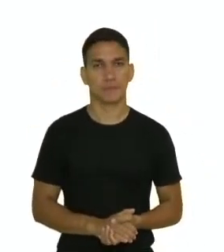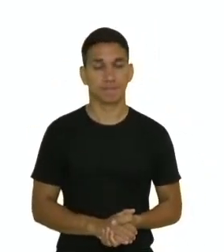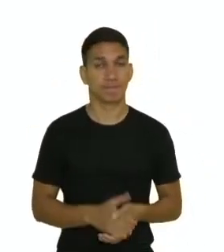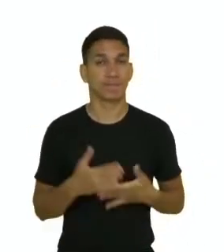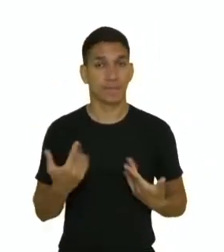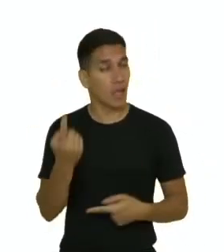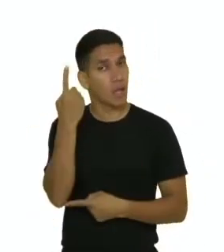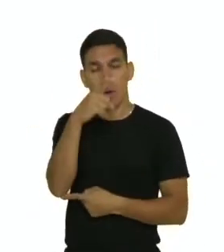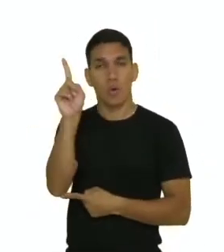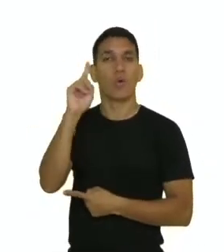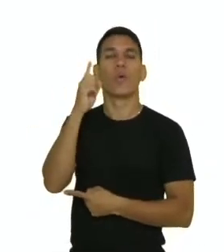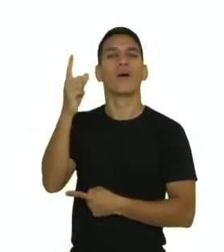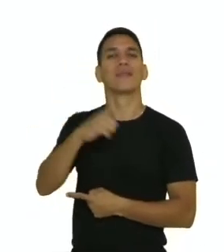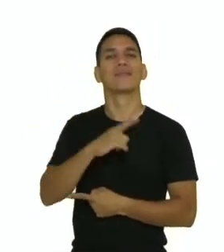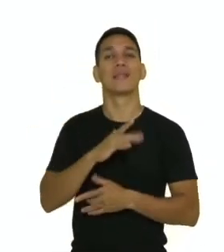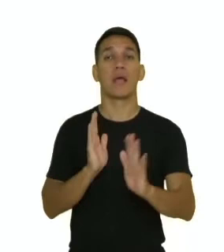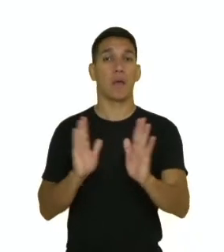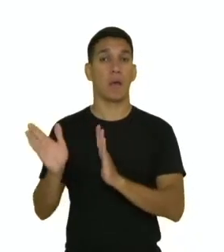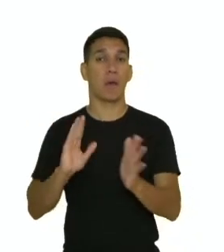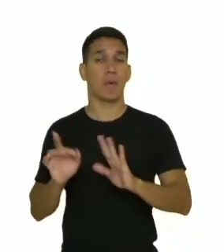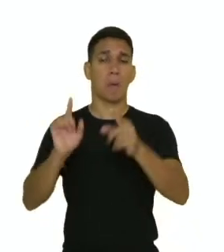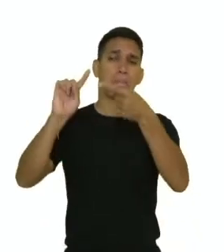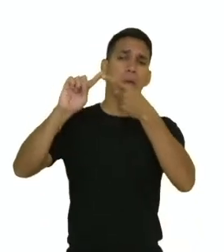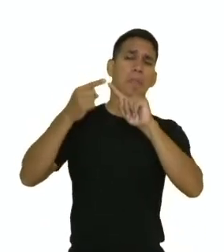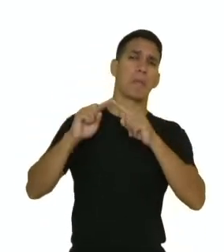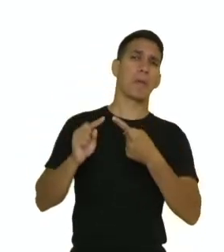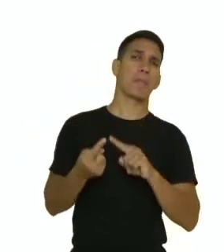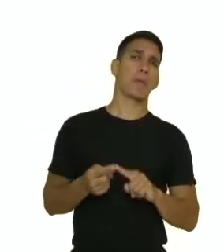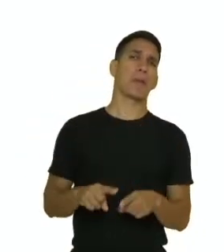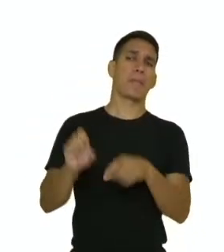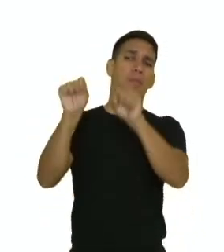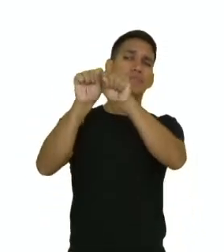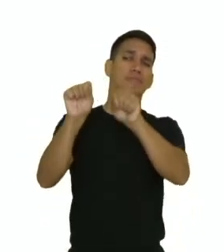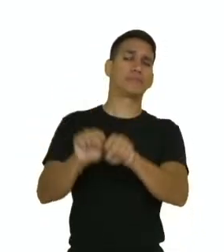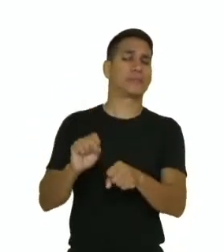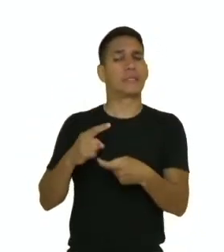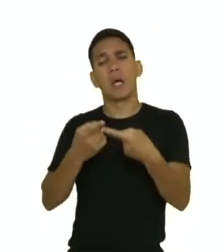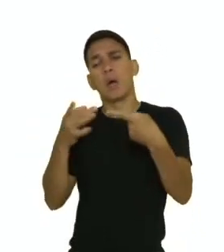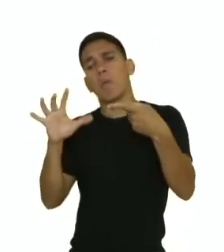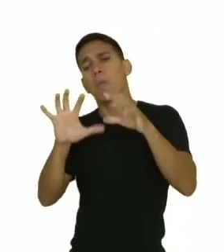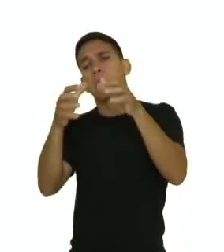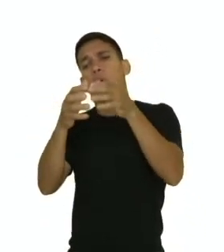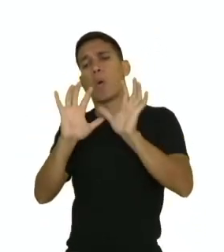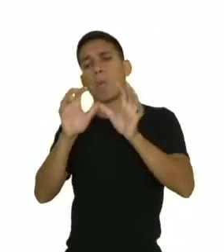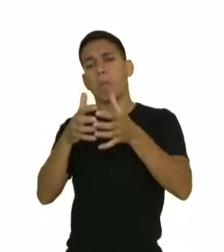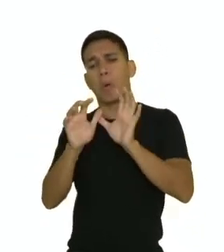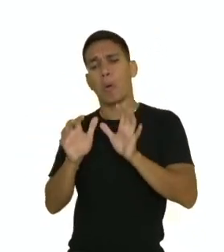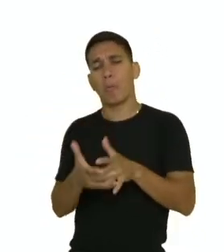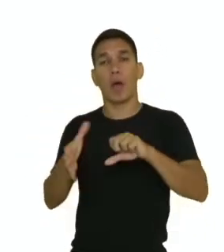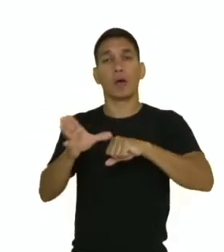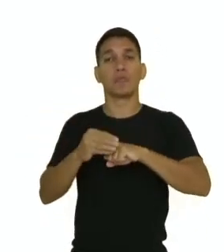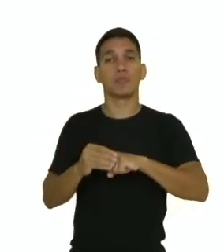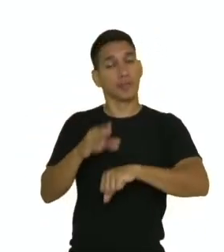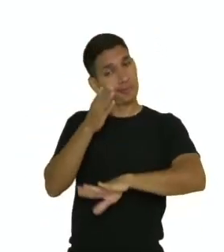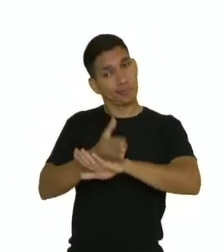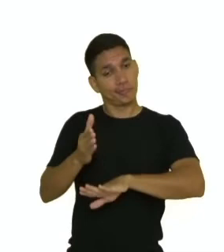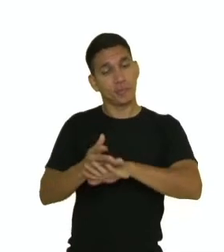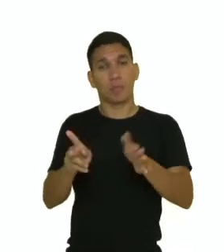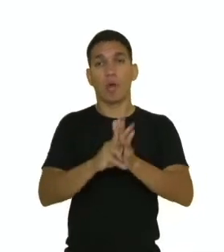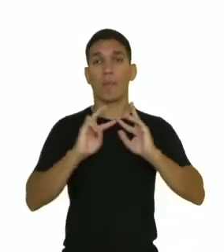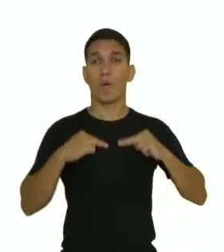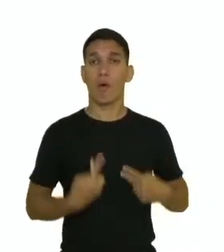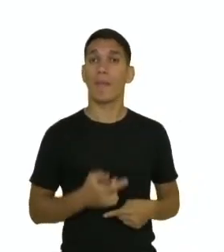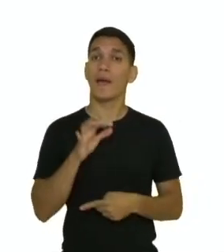Por fim, nós temos o período sistemático. A filosofia passa a ser o conjunto dos conhecimentos e práticas humanas. É